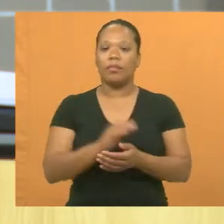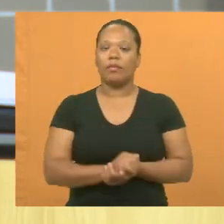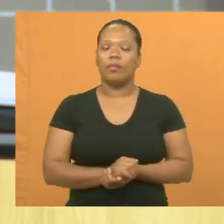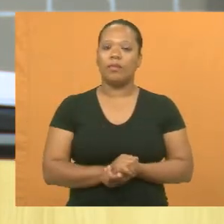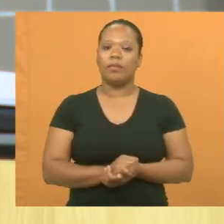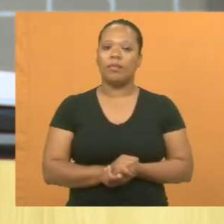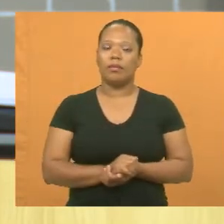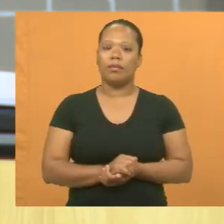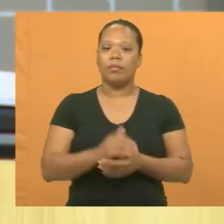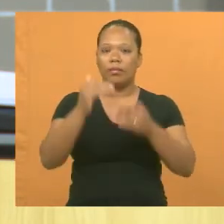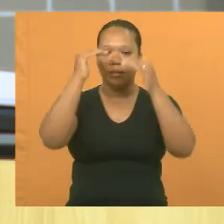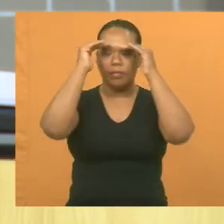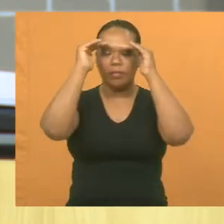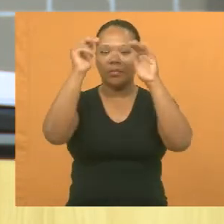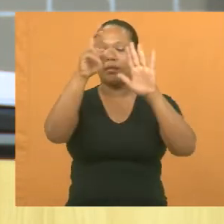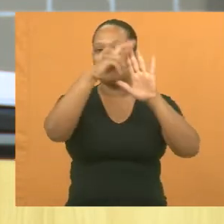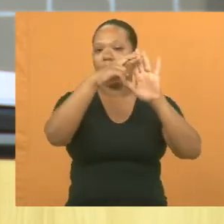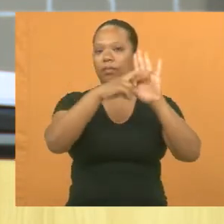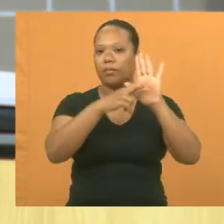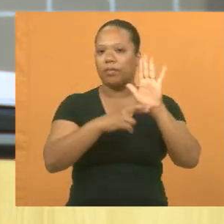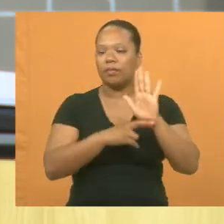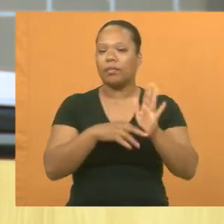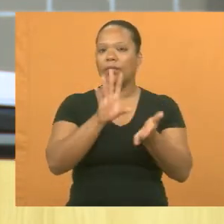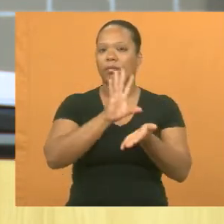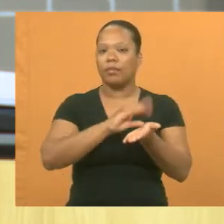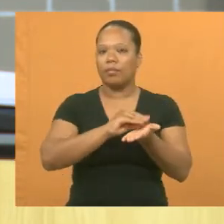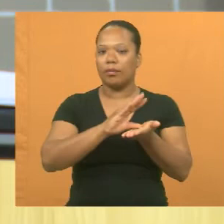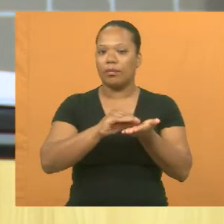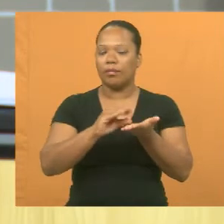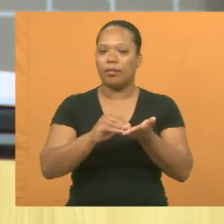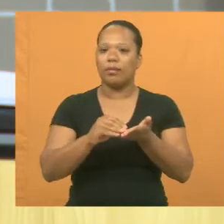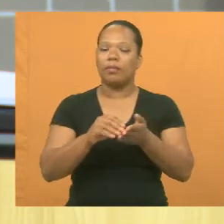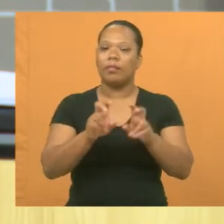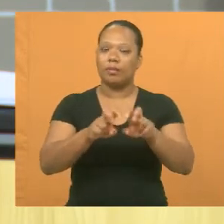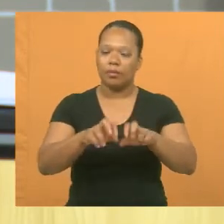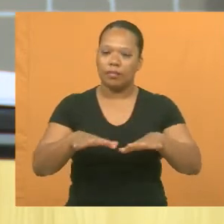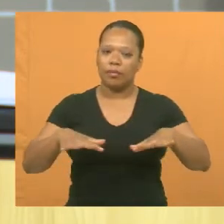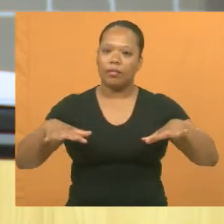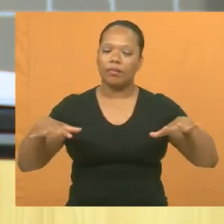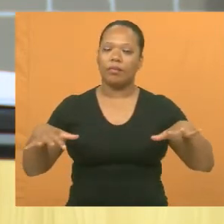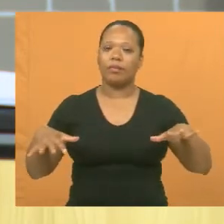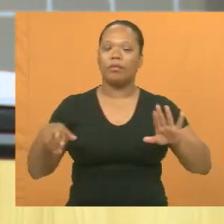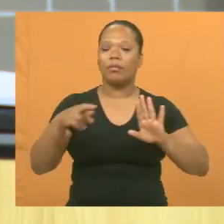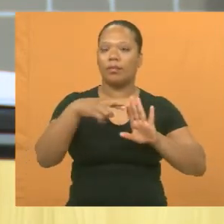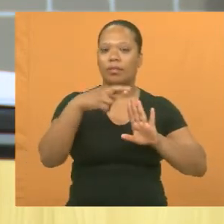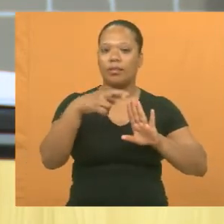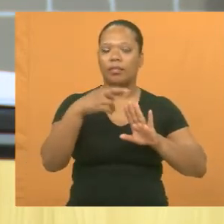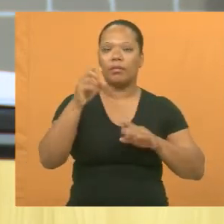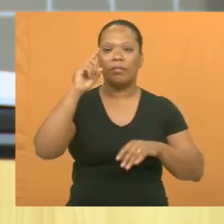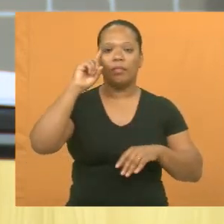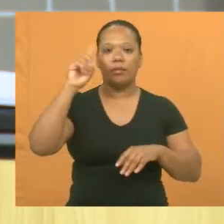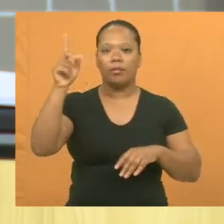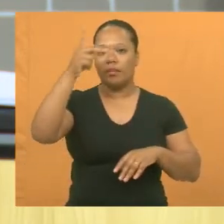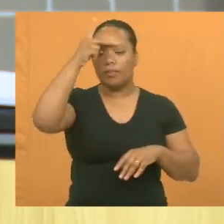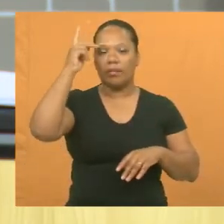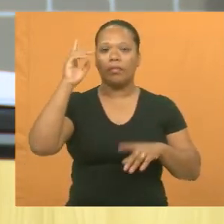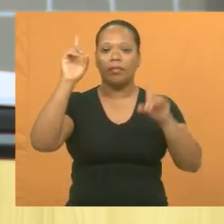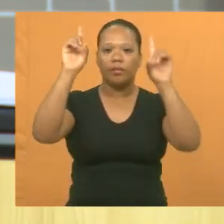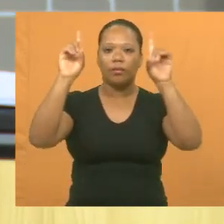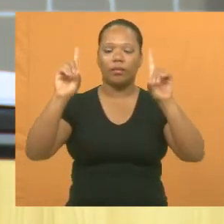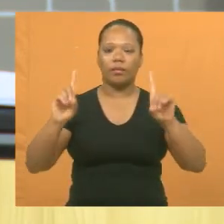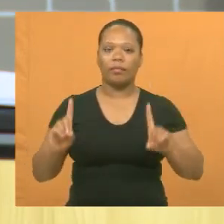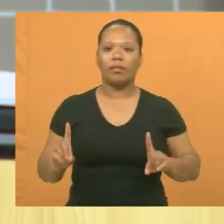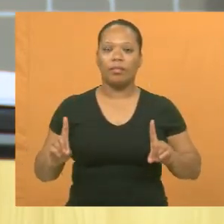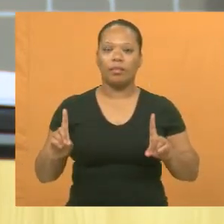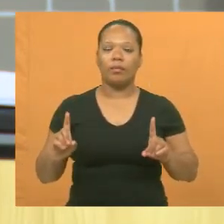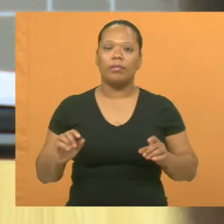as formalidades regimentais, seja constado na ata dos trabalhos dessa sessão o registro do transcurso do Dia do Deficiente Físico,